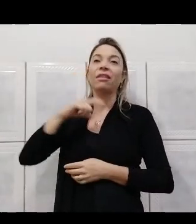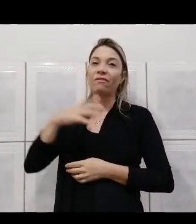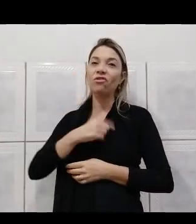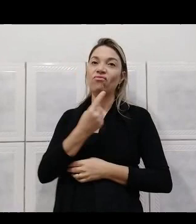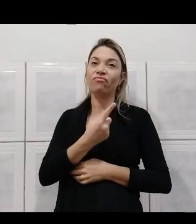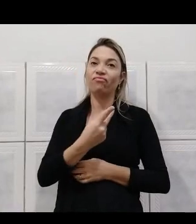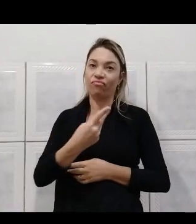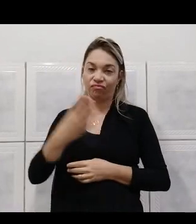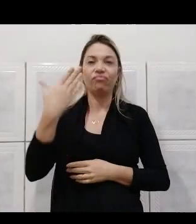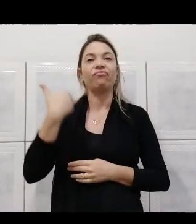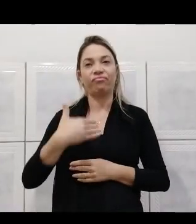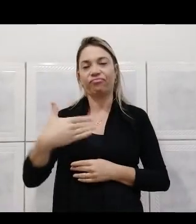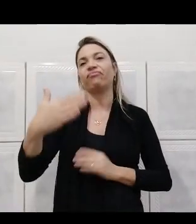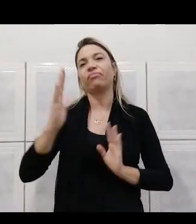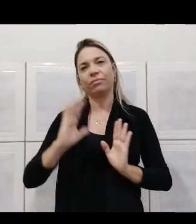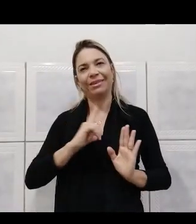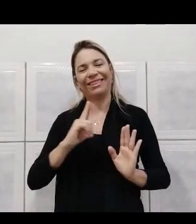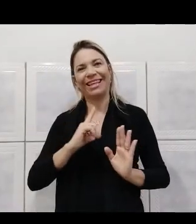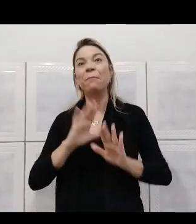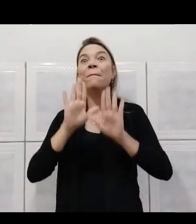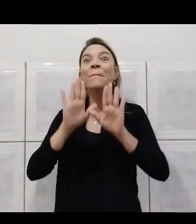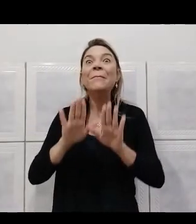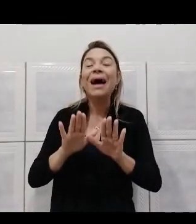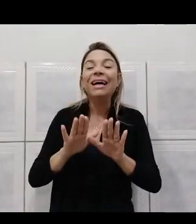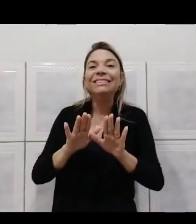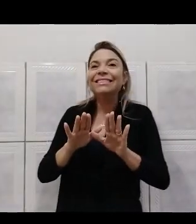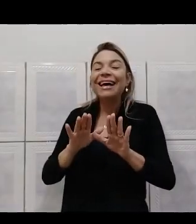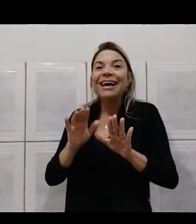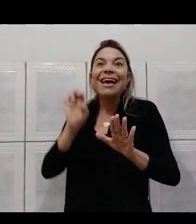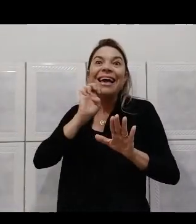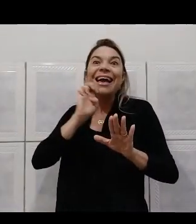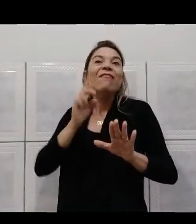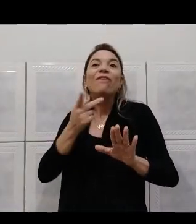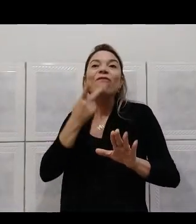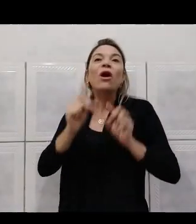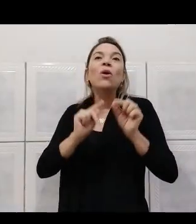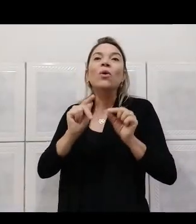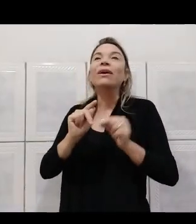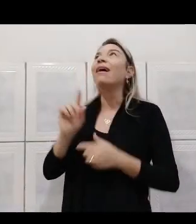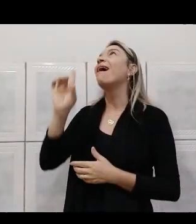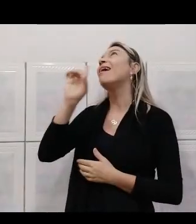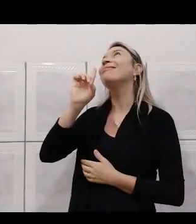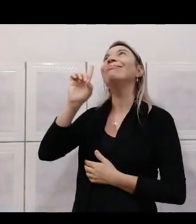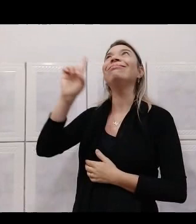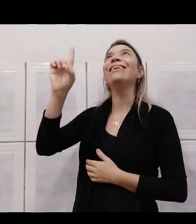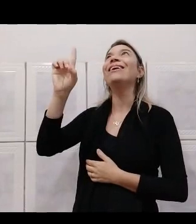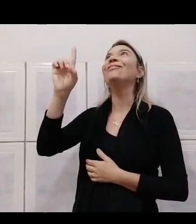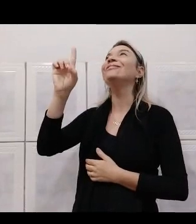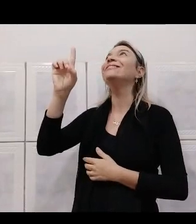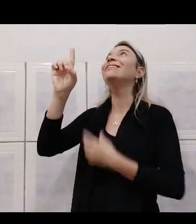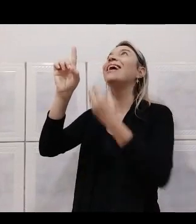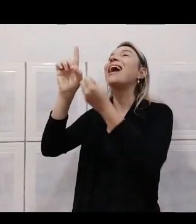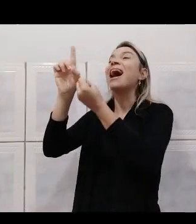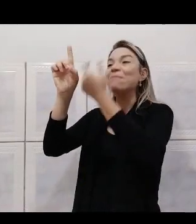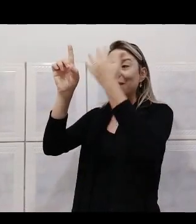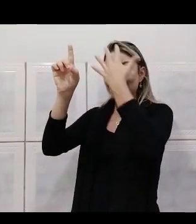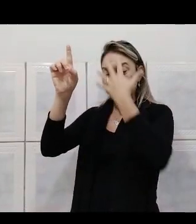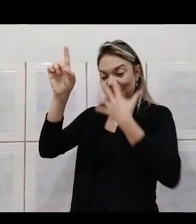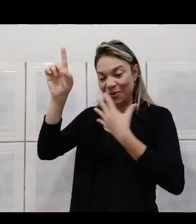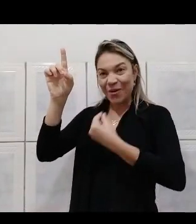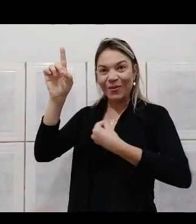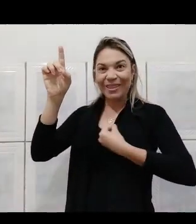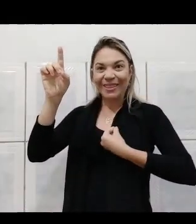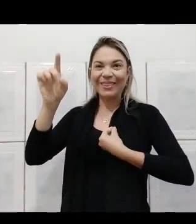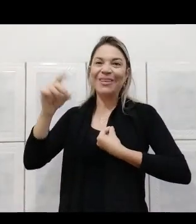filho, recebe do Senhor uma bênção. Como esquecer, meus irmãos, do Salmo 127? Aliás, esse